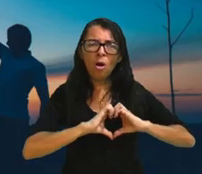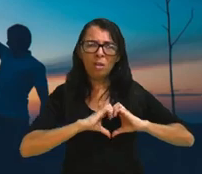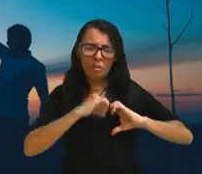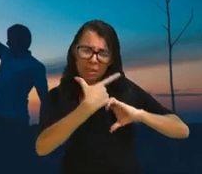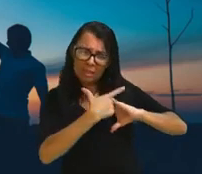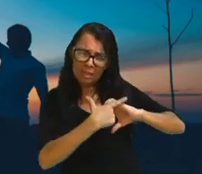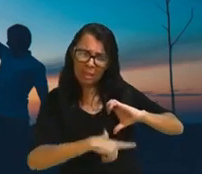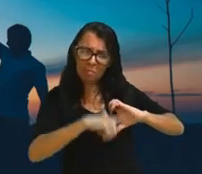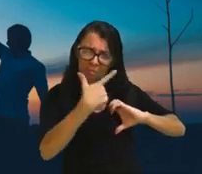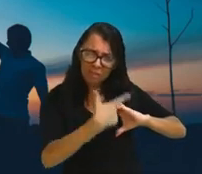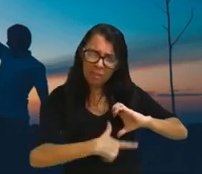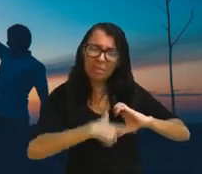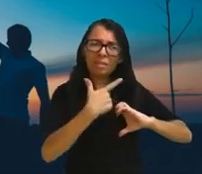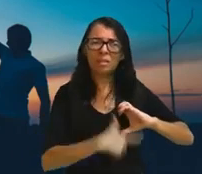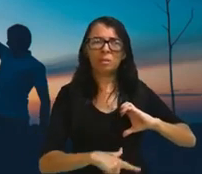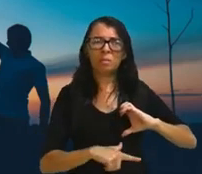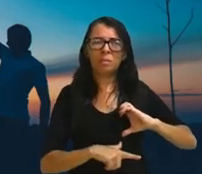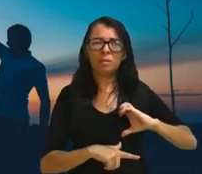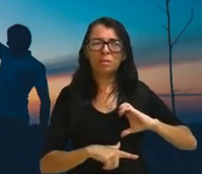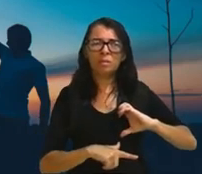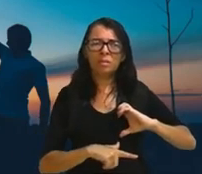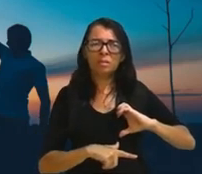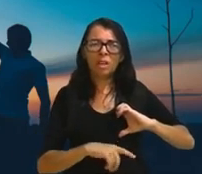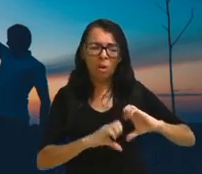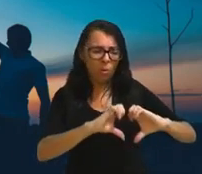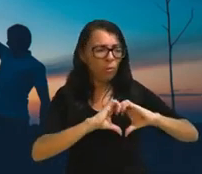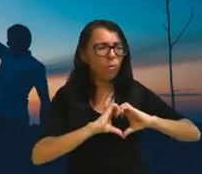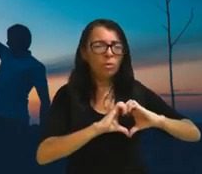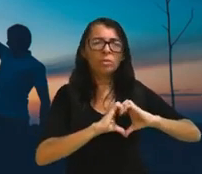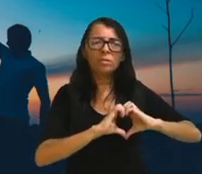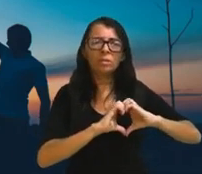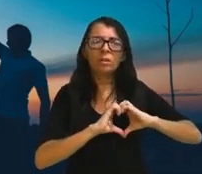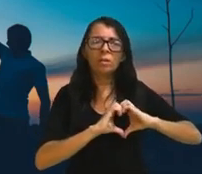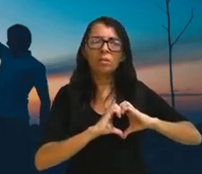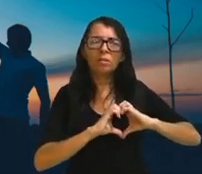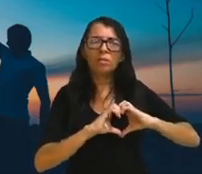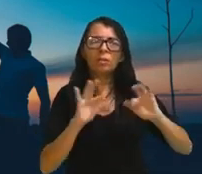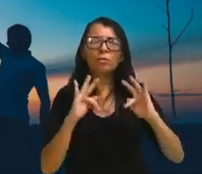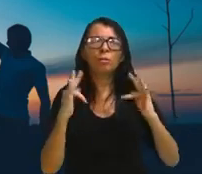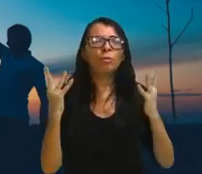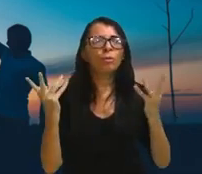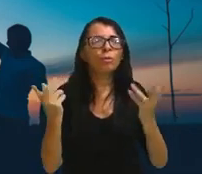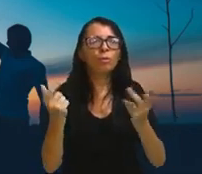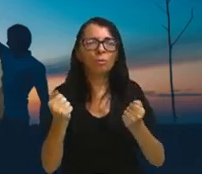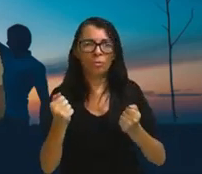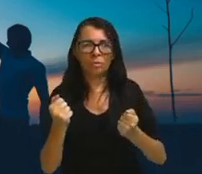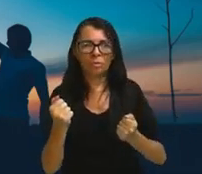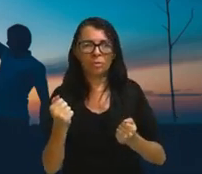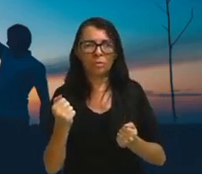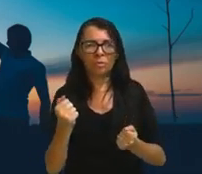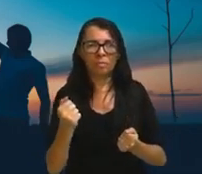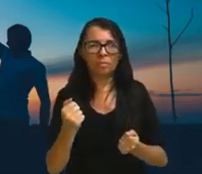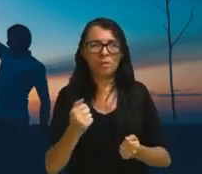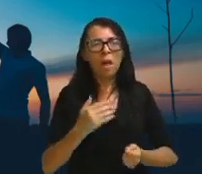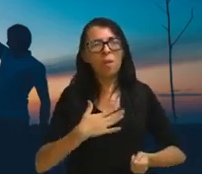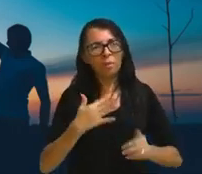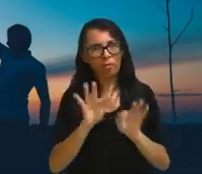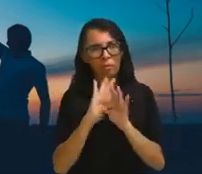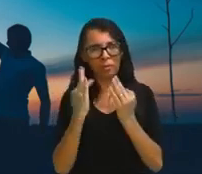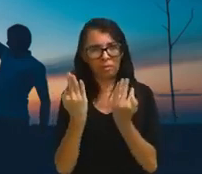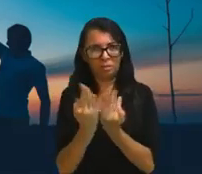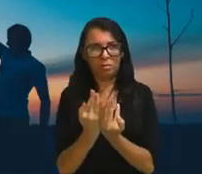aquilo que edifica. Porque se nós não permitirmos que o construtor construa o nosso